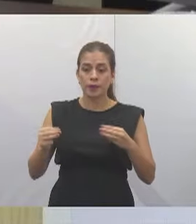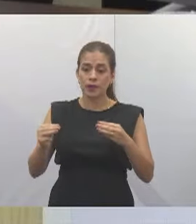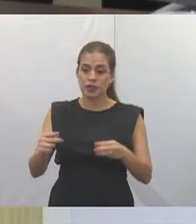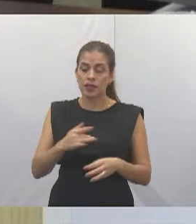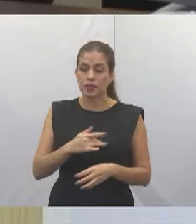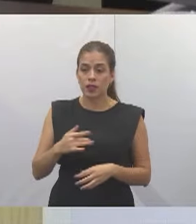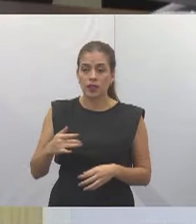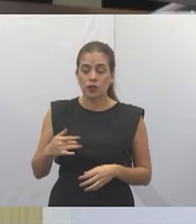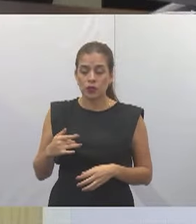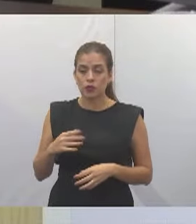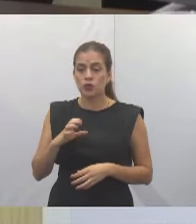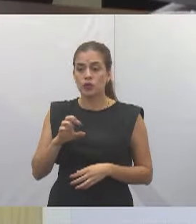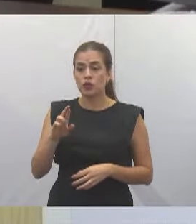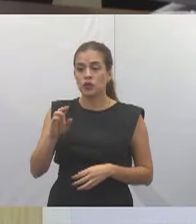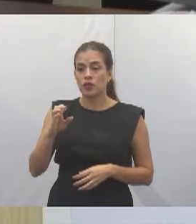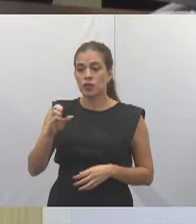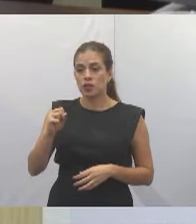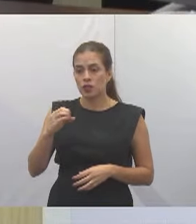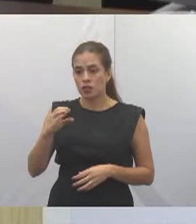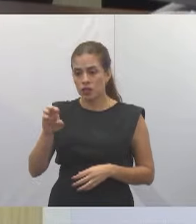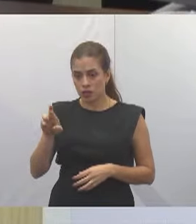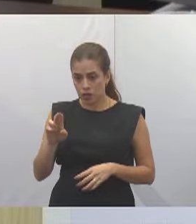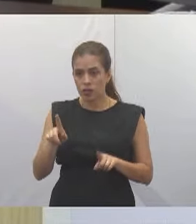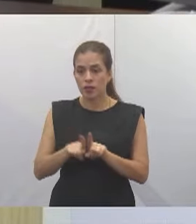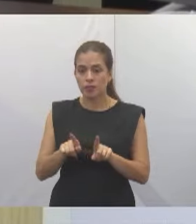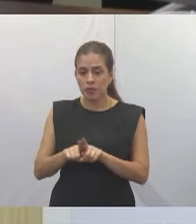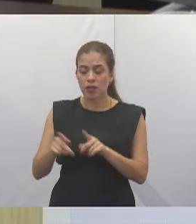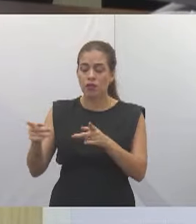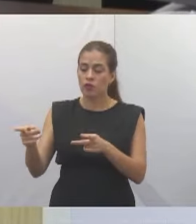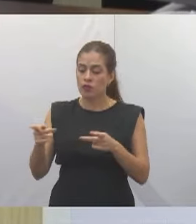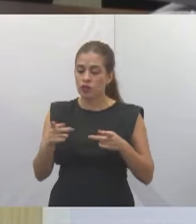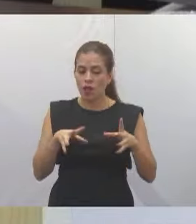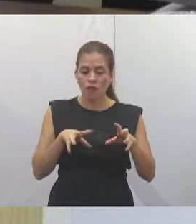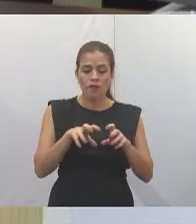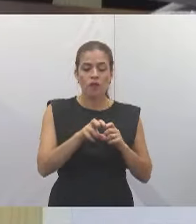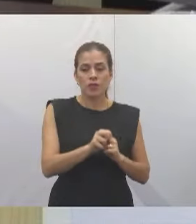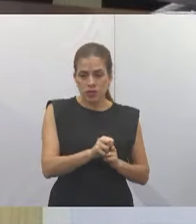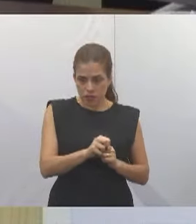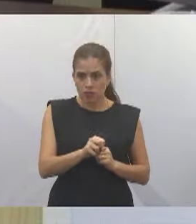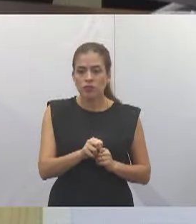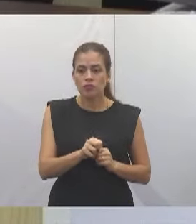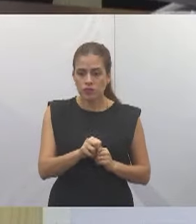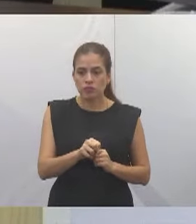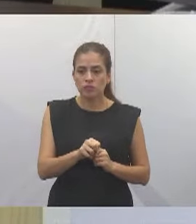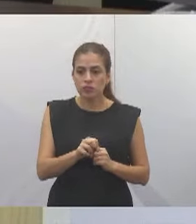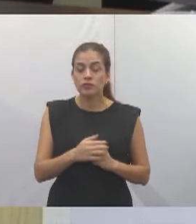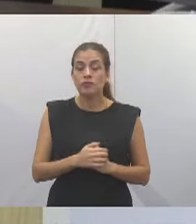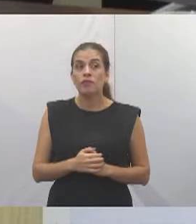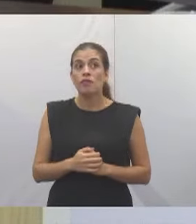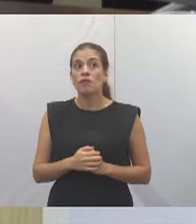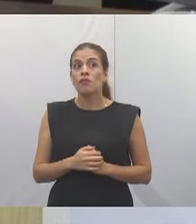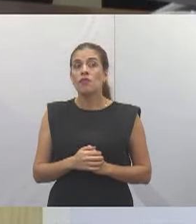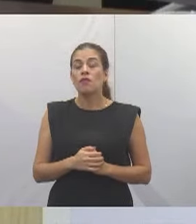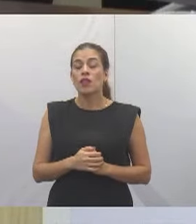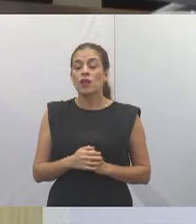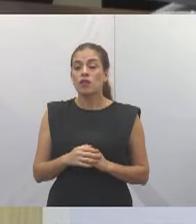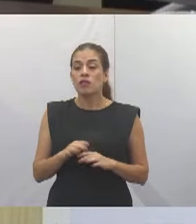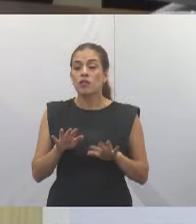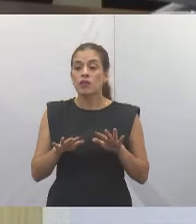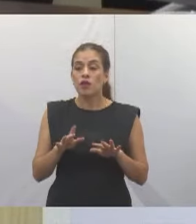nosso crescer também traz convidados e faz capacitações. E, muitas vezes, é feito com a